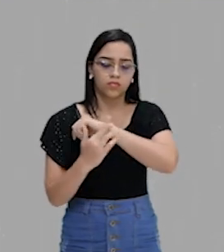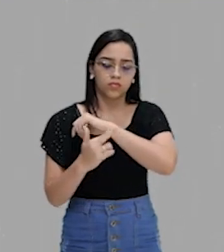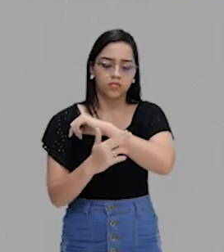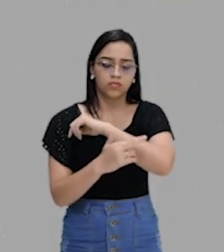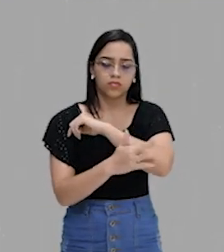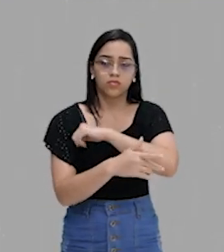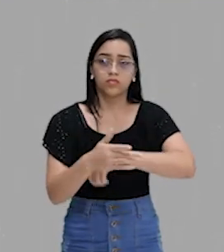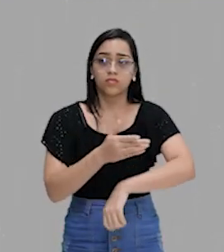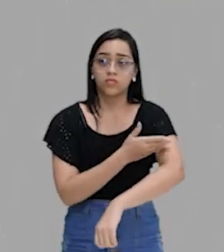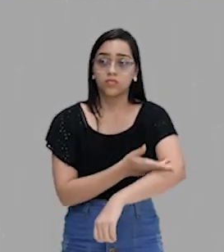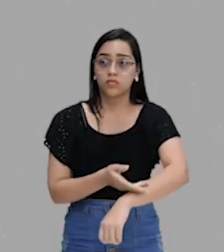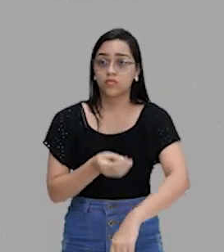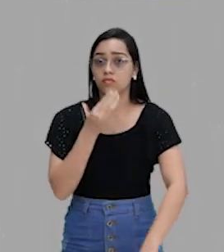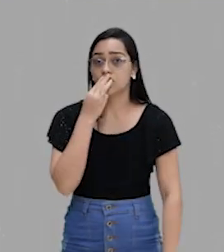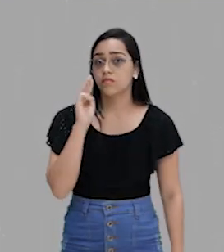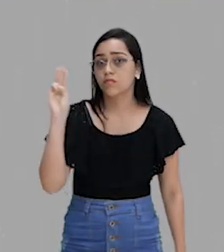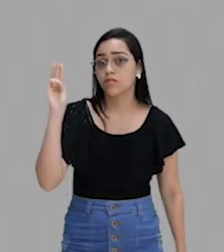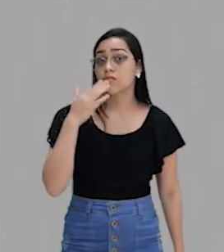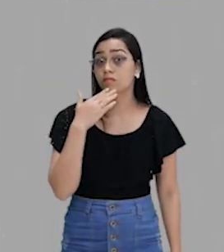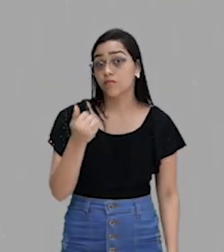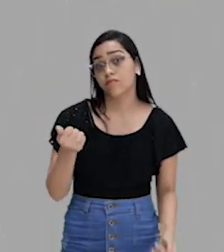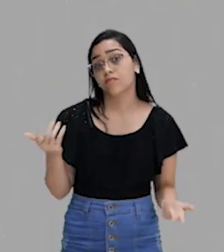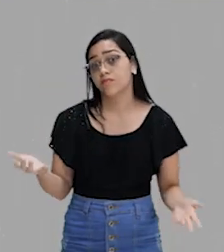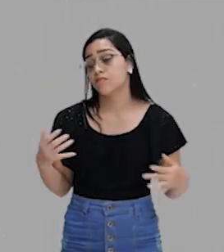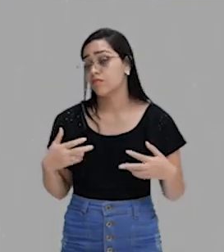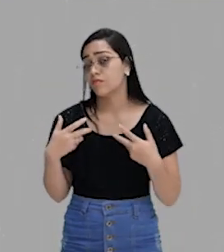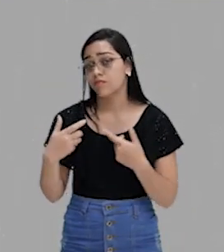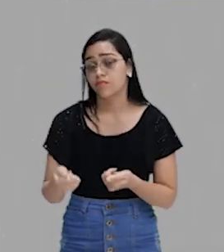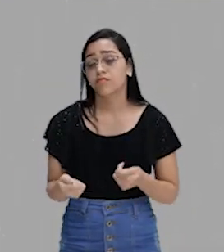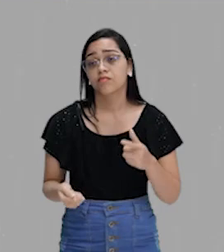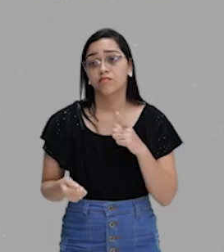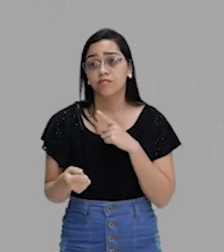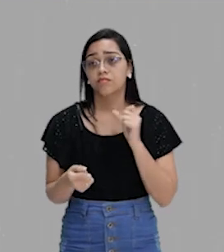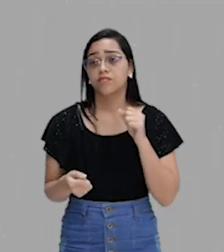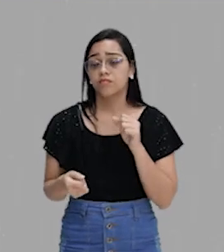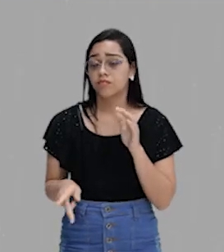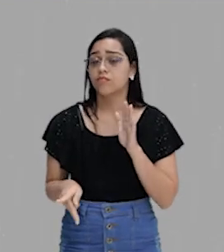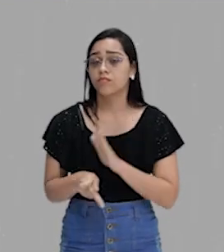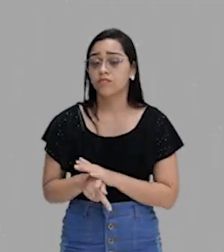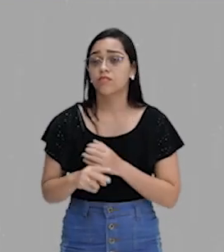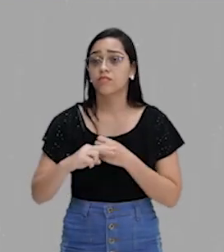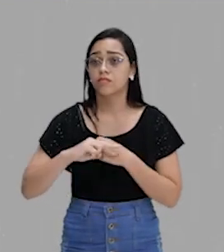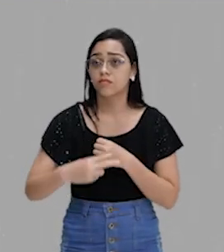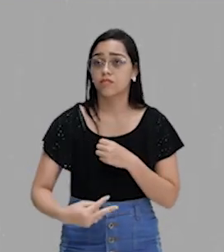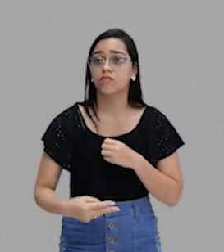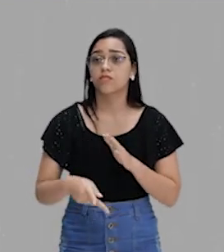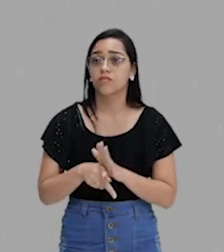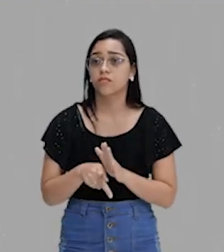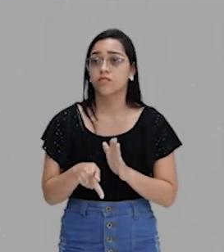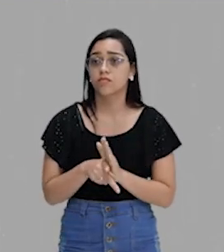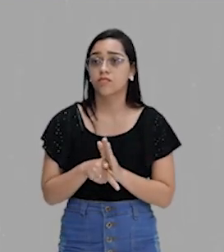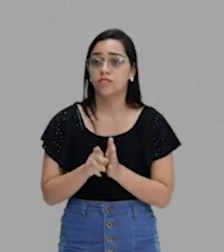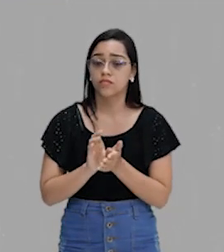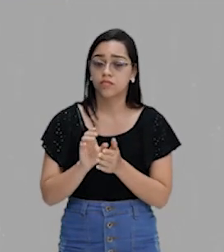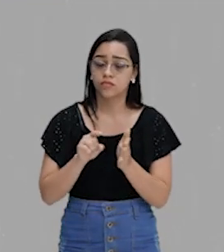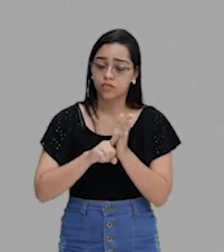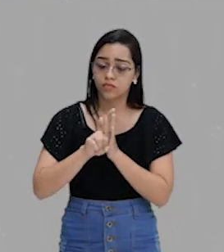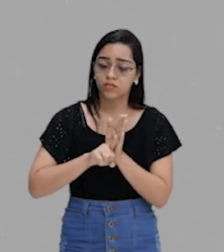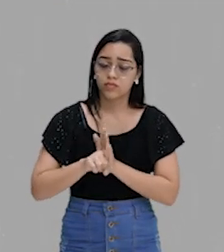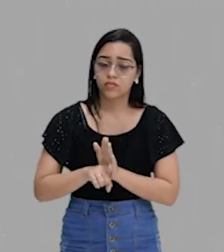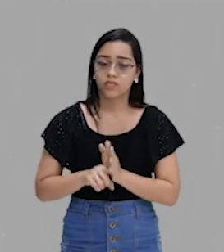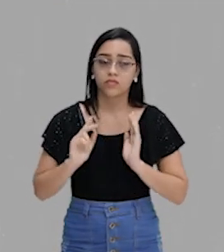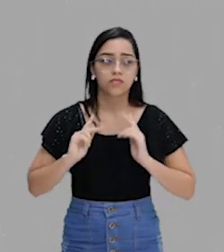branca, Hitler, a melhor. Então, tudo isso aí, gente, é fruto da própria investigação